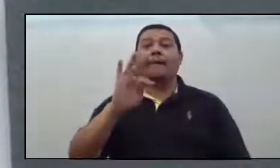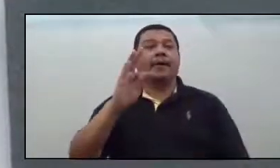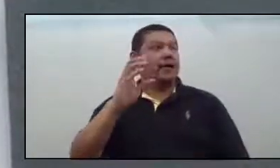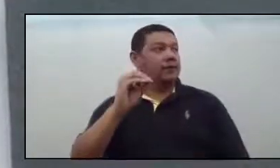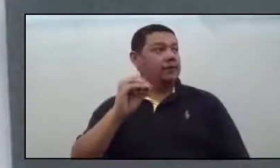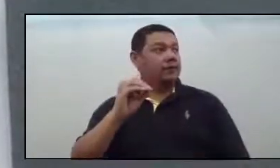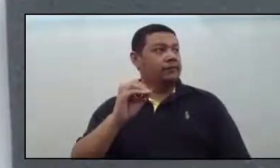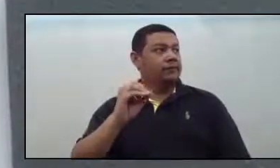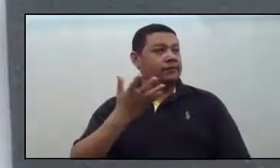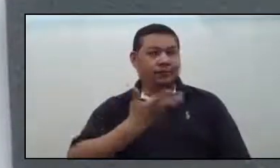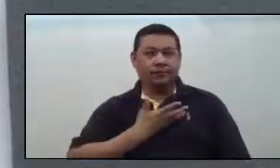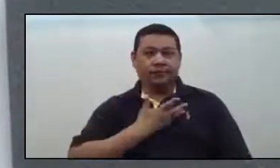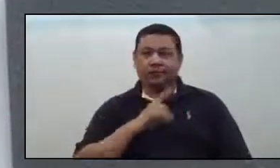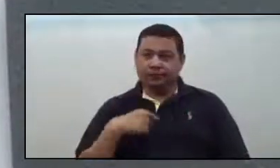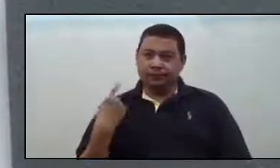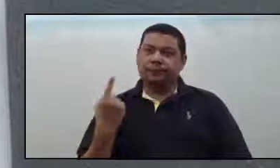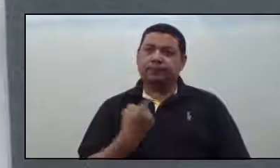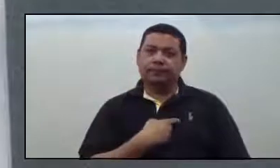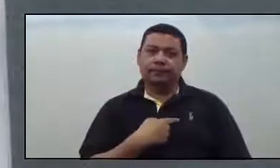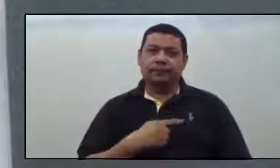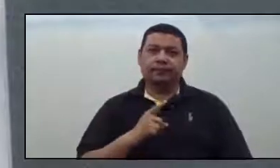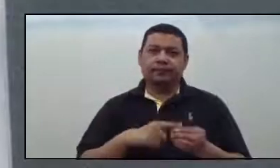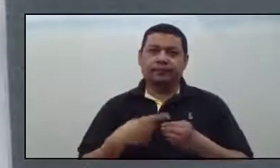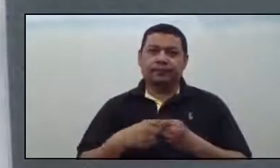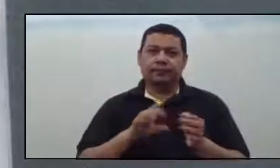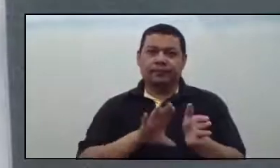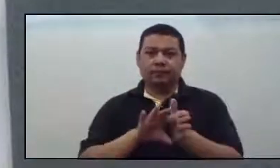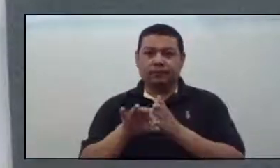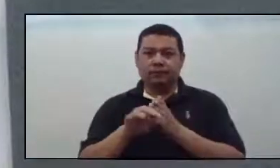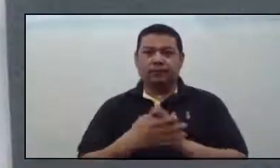grande colaborador aqui do município de Cacoal,